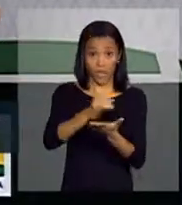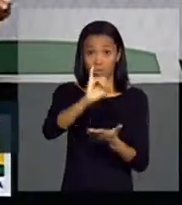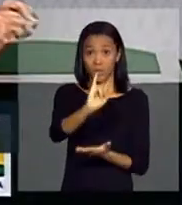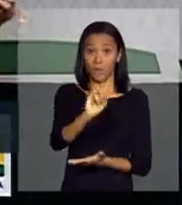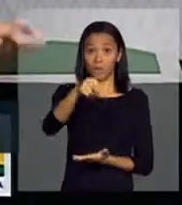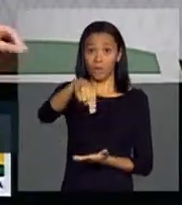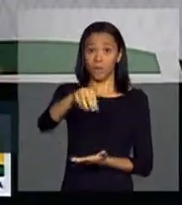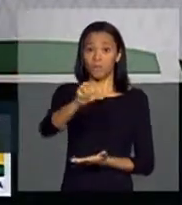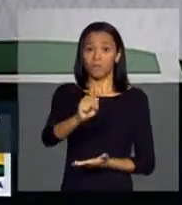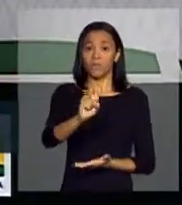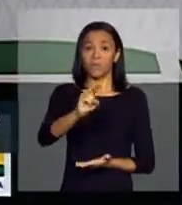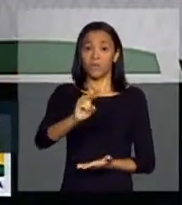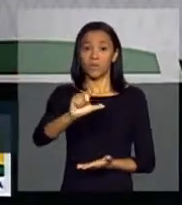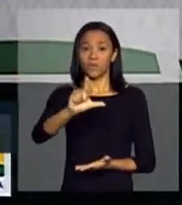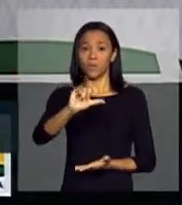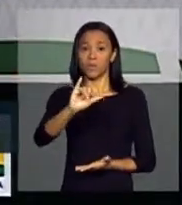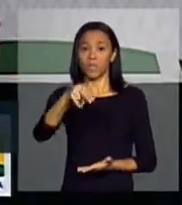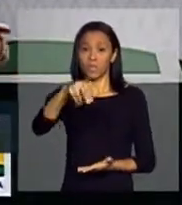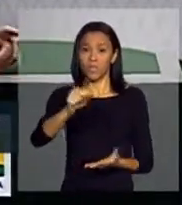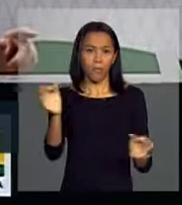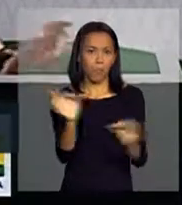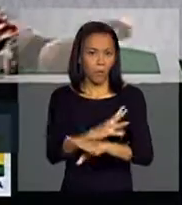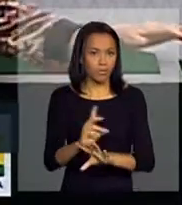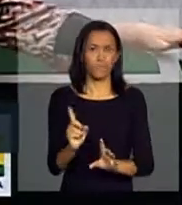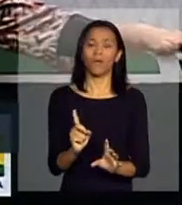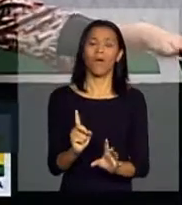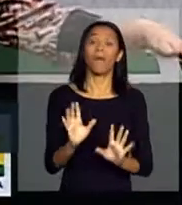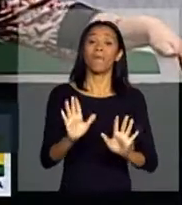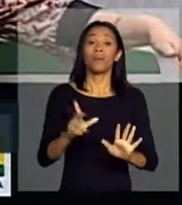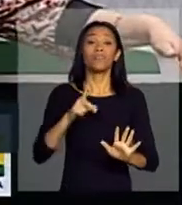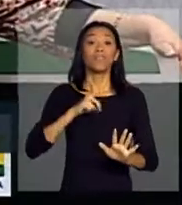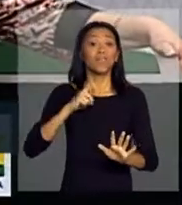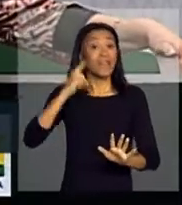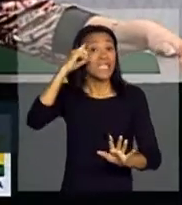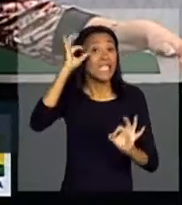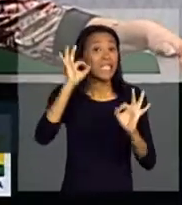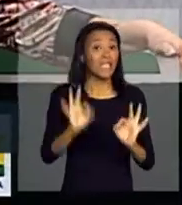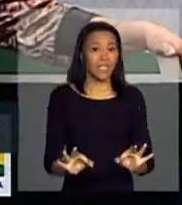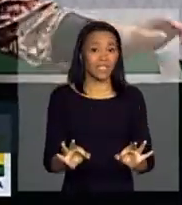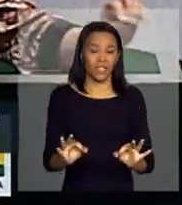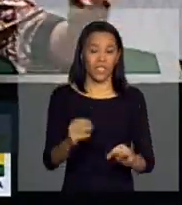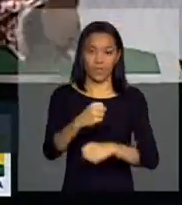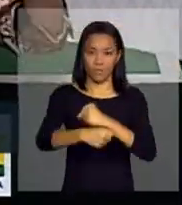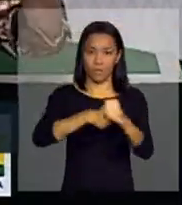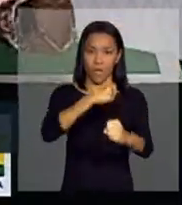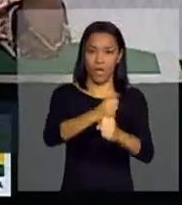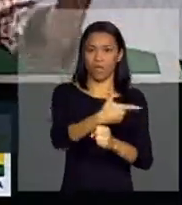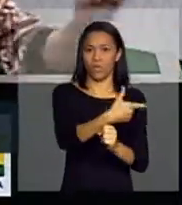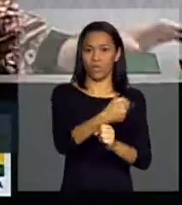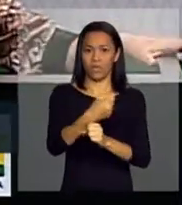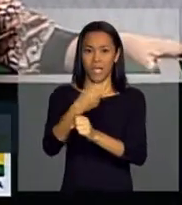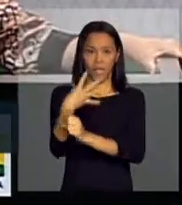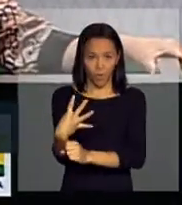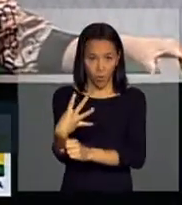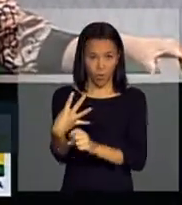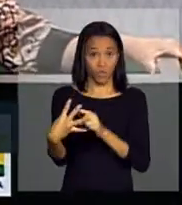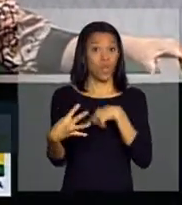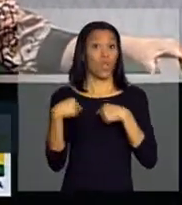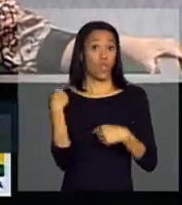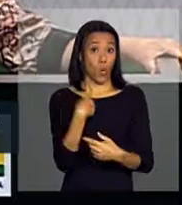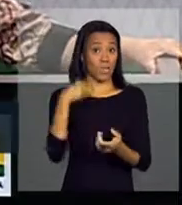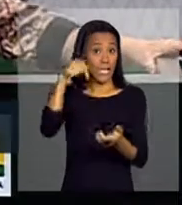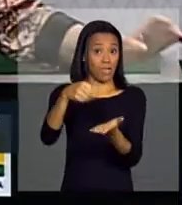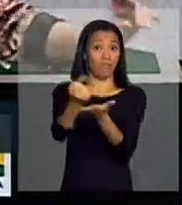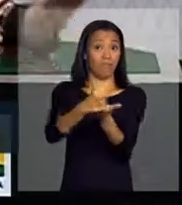o que nós temos hoje é a certeza de que em 2014 nós colocaremos essa